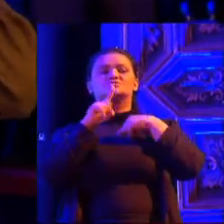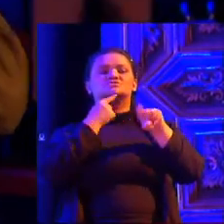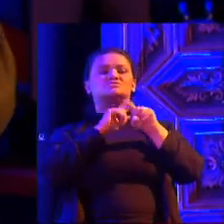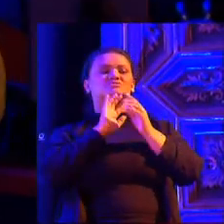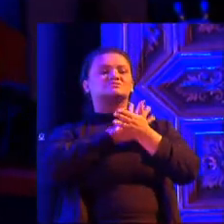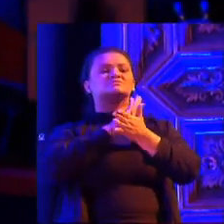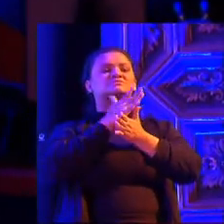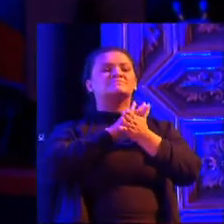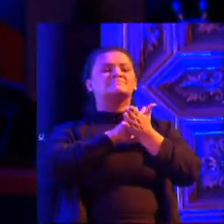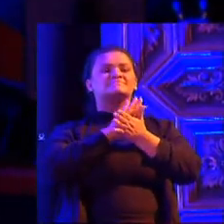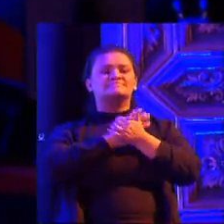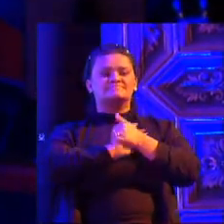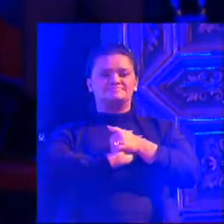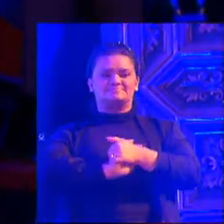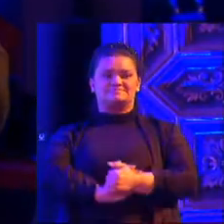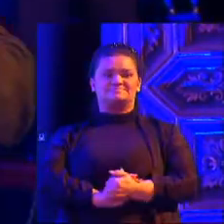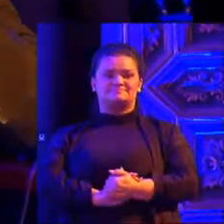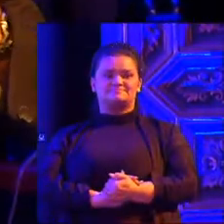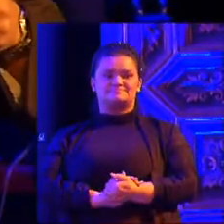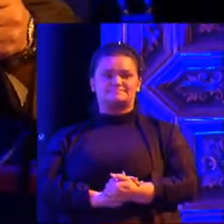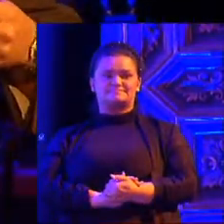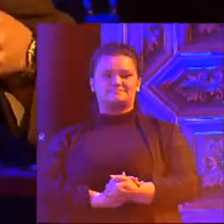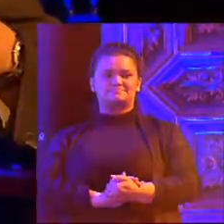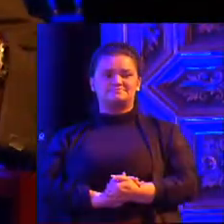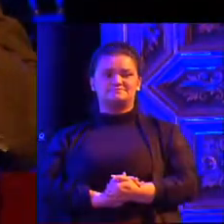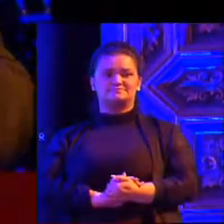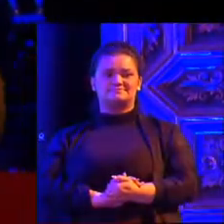Samba e Pagode.